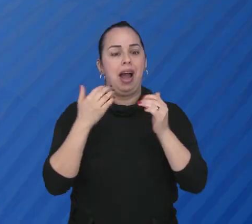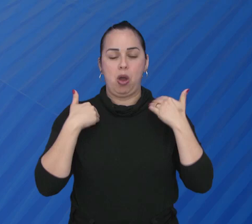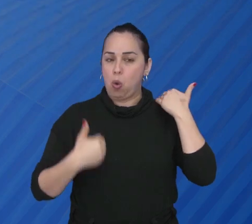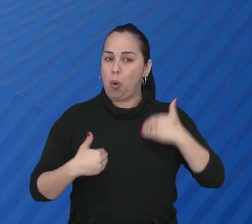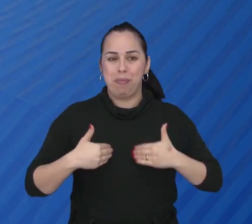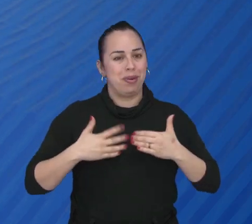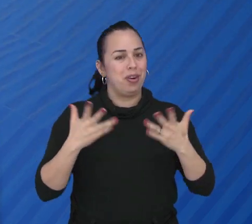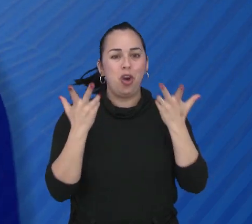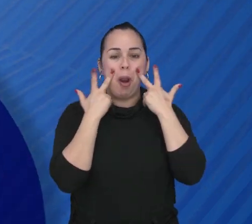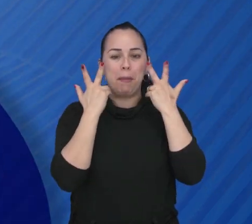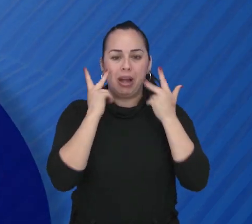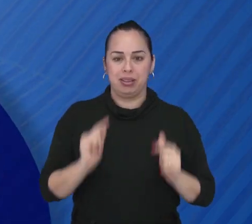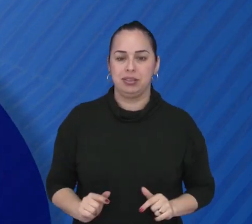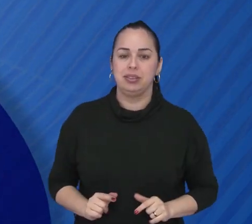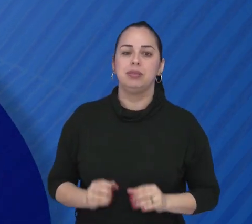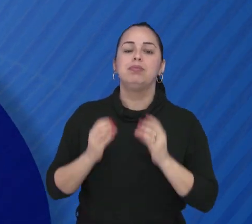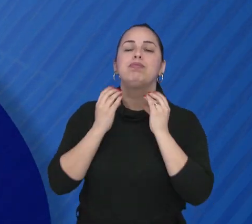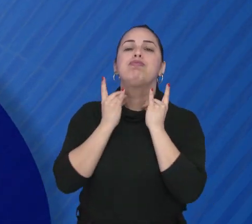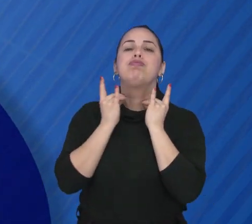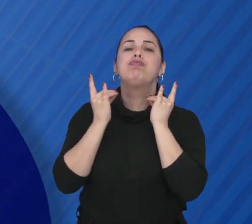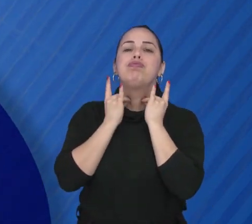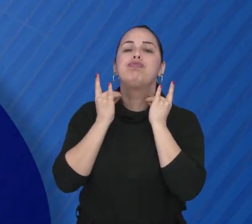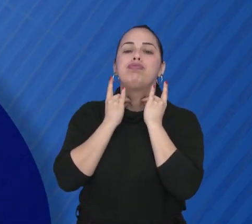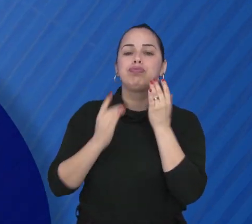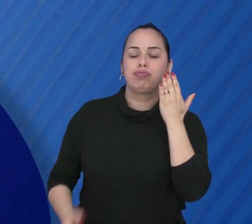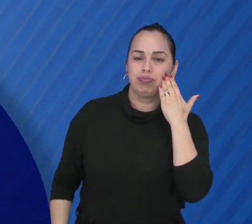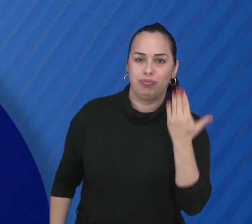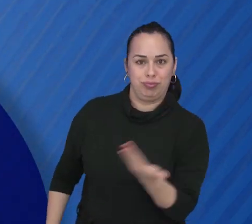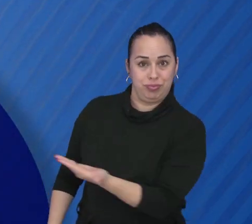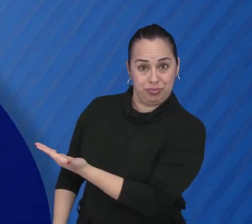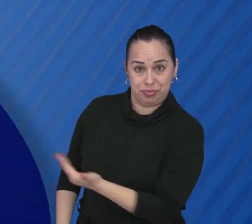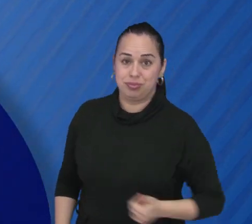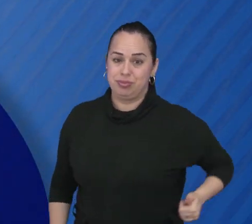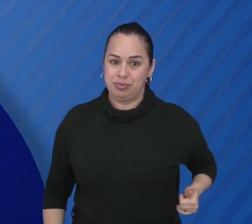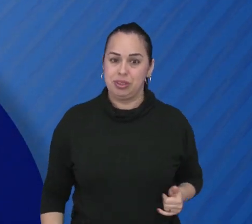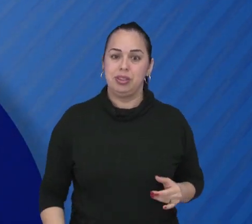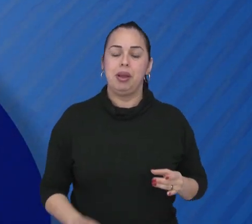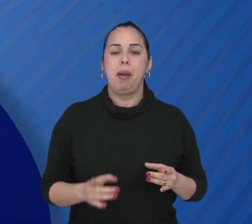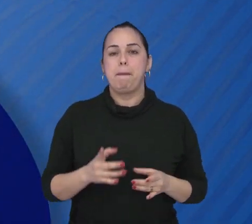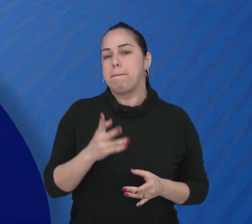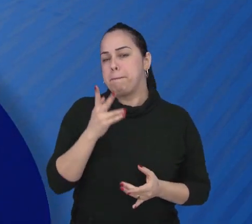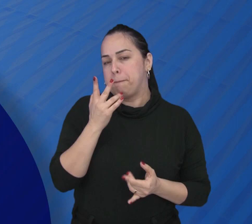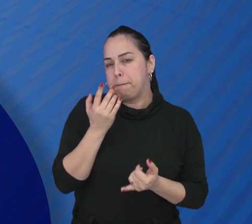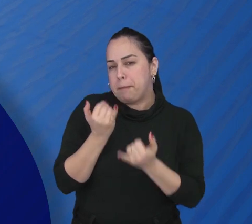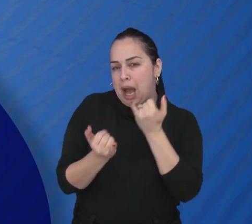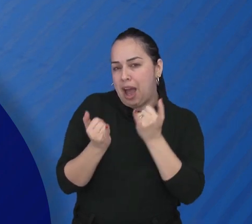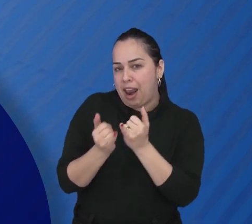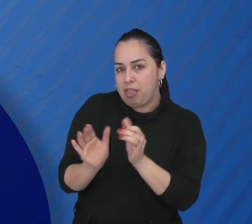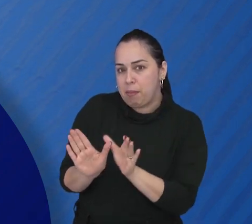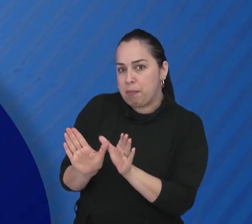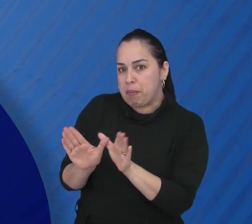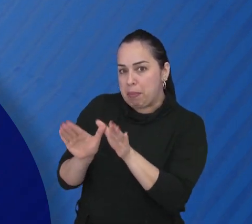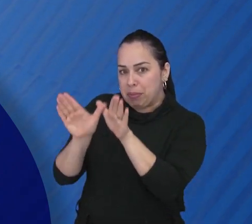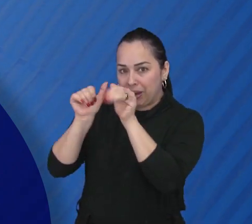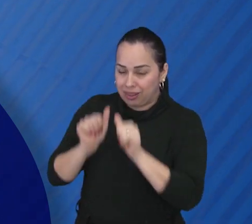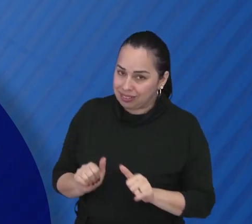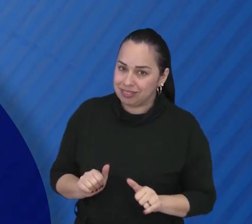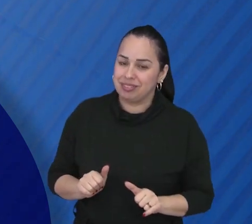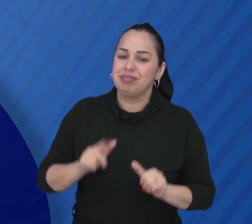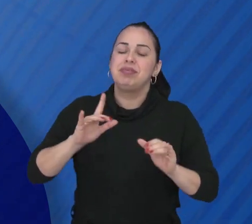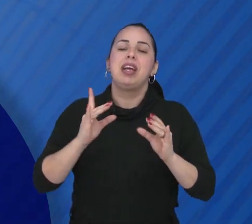tudo a tireoide é uma glândula do corpo que fica na parte anterior ao pescoço e o formato se assemelha uma